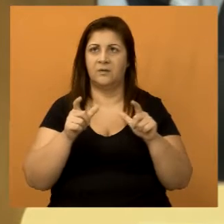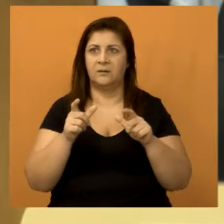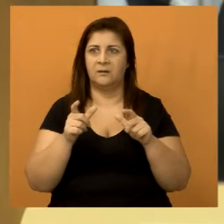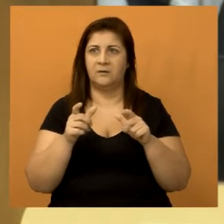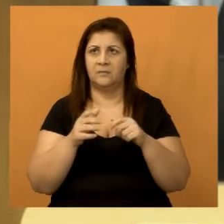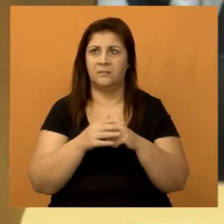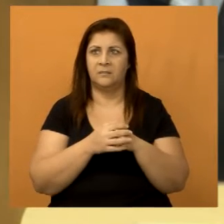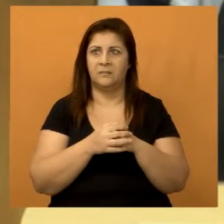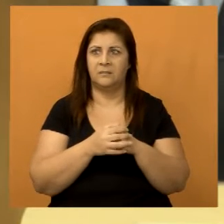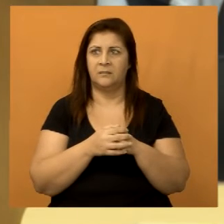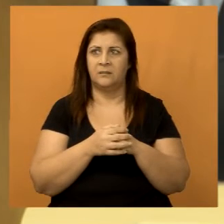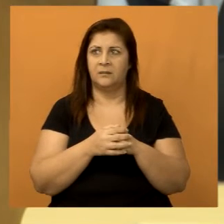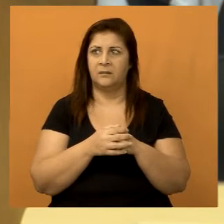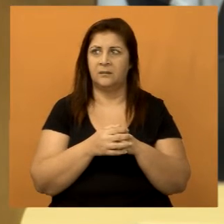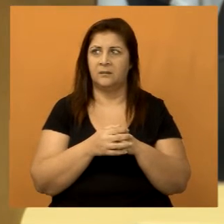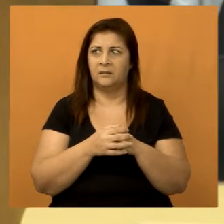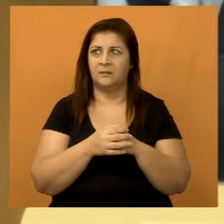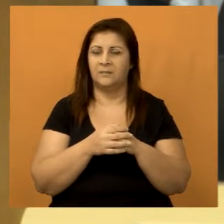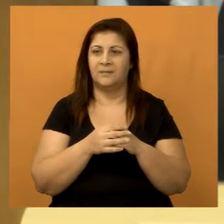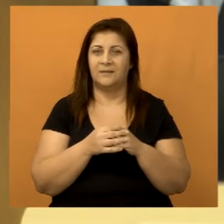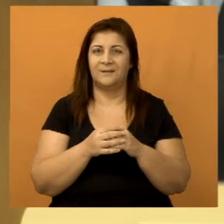TV.